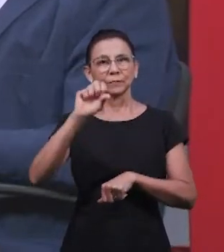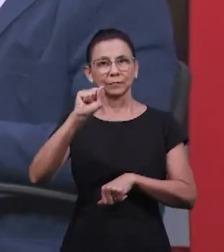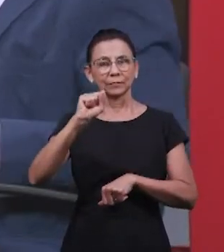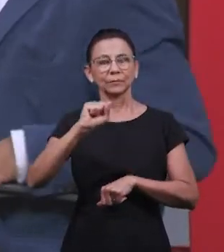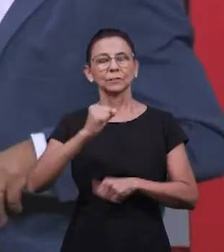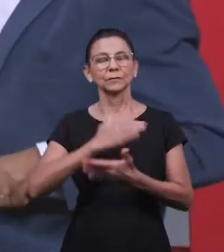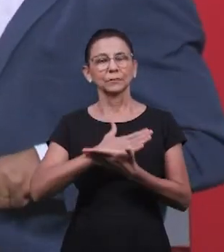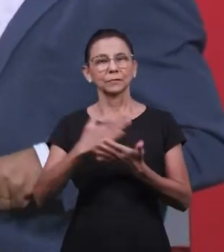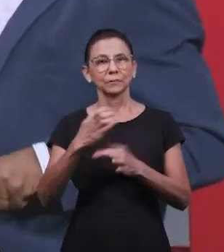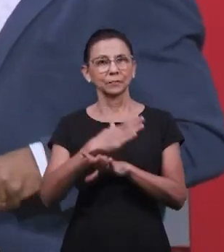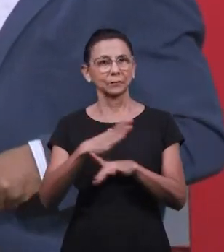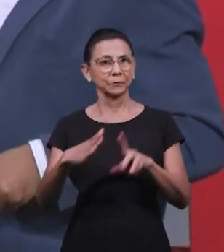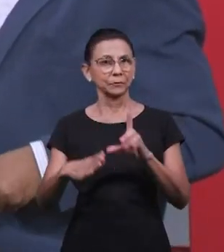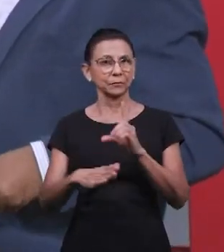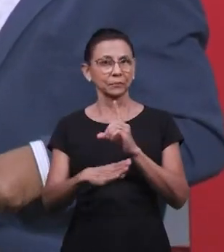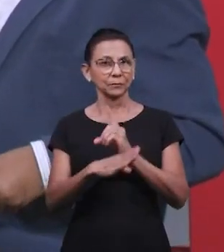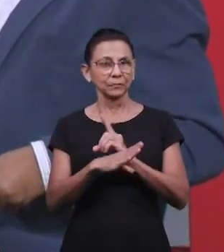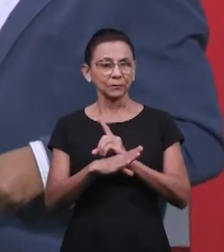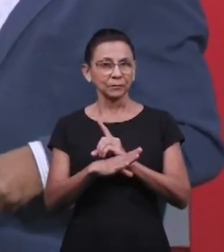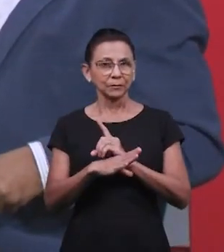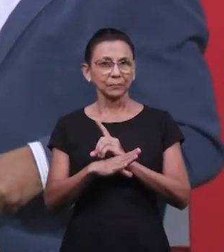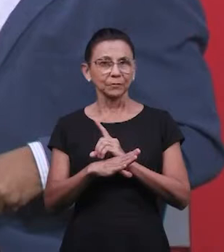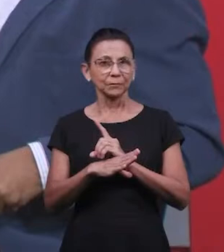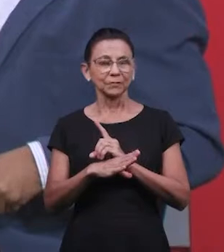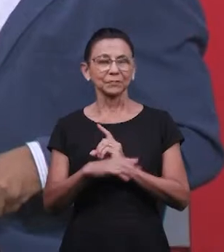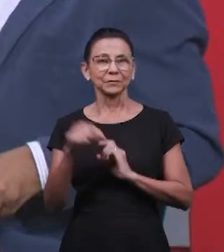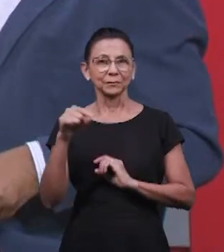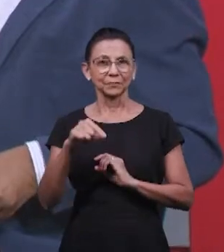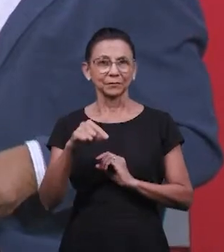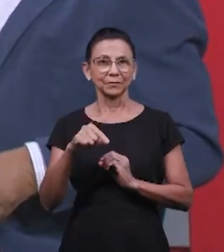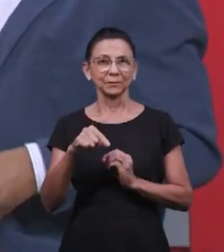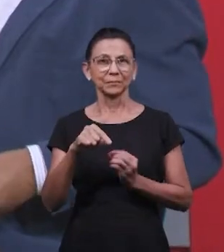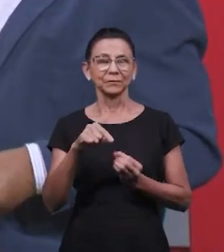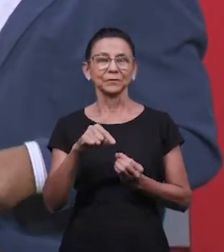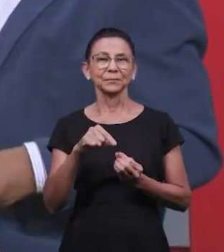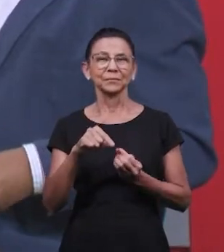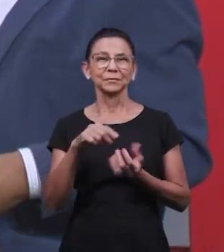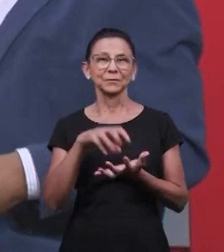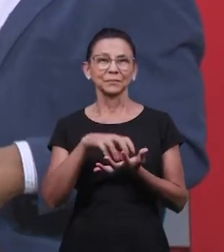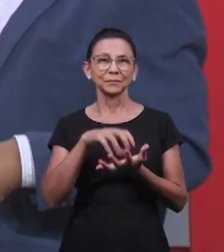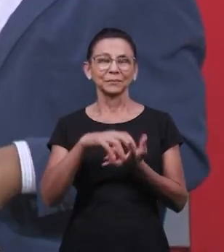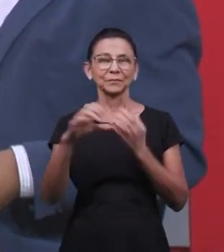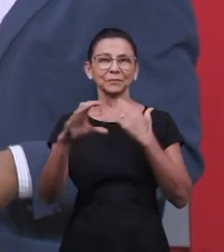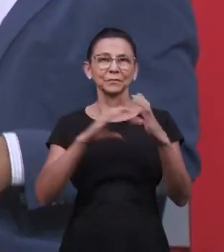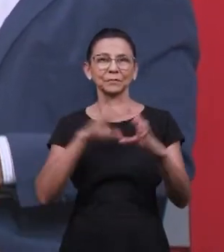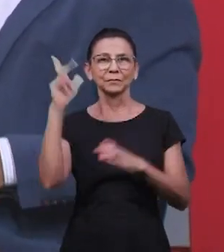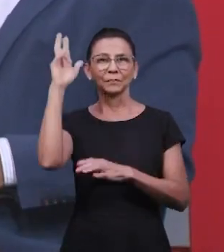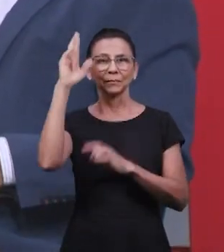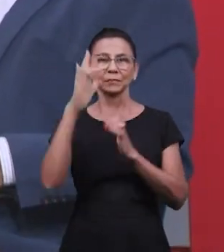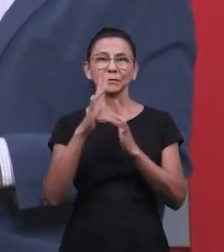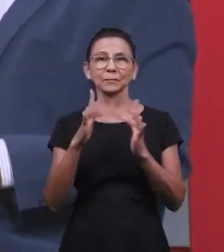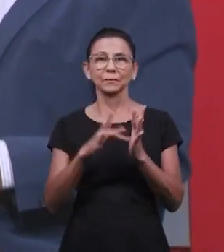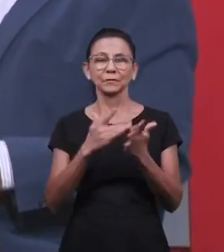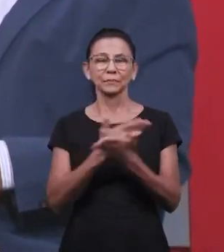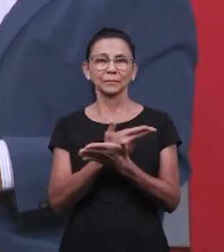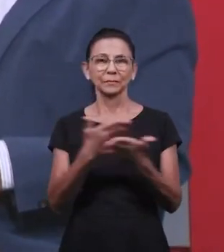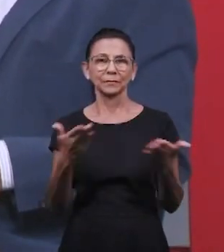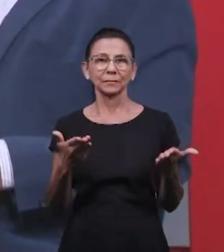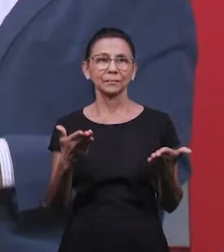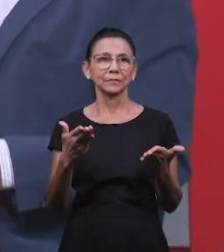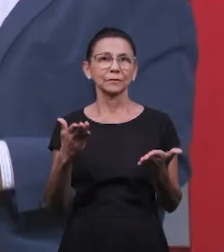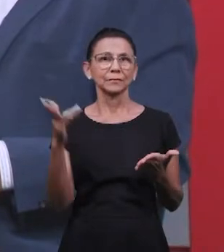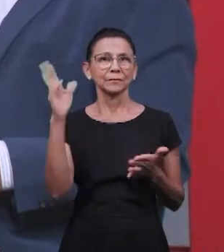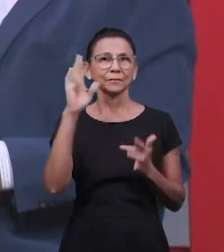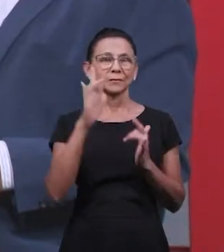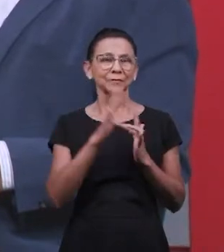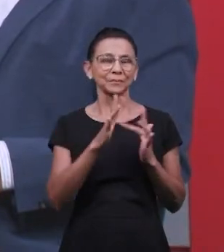culto a partir daqui da nossa central de comunicação, tá bom? Então a gente está chegando ao final, queridas, a paz do Senhor, Paz do Senhor, Paz do Senhor. Luiz Eugênio,